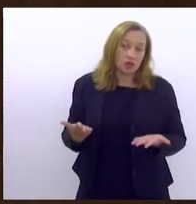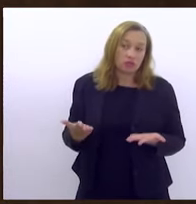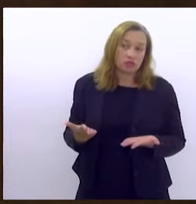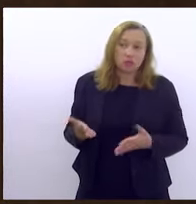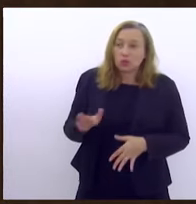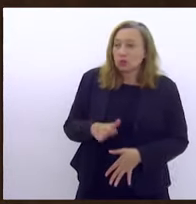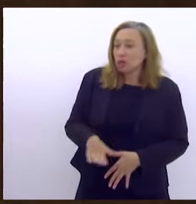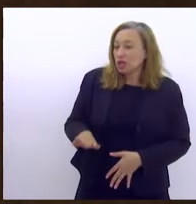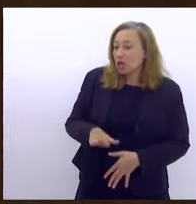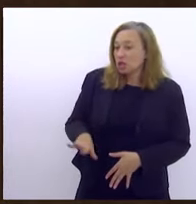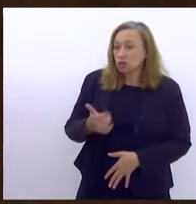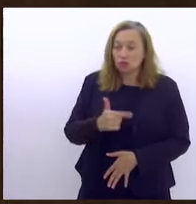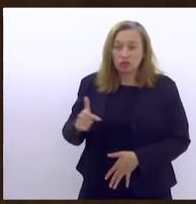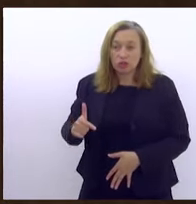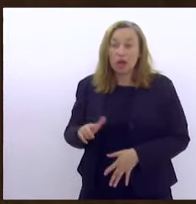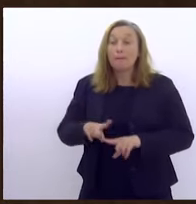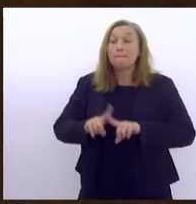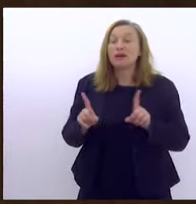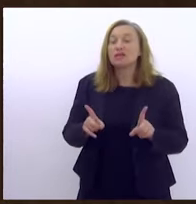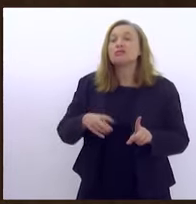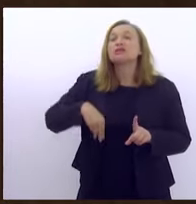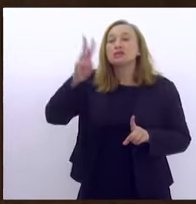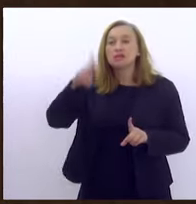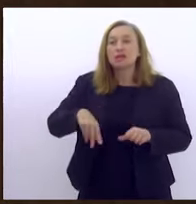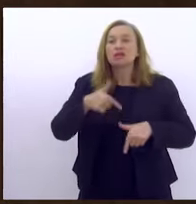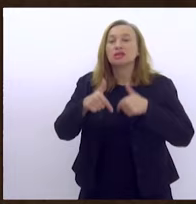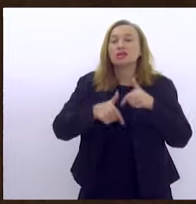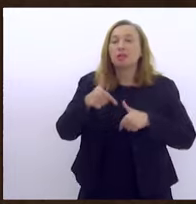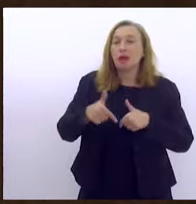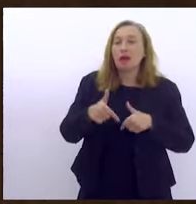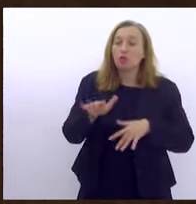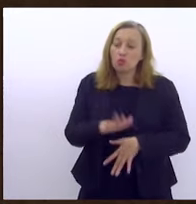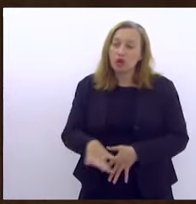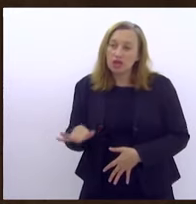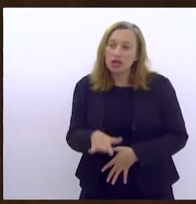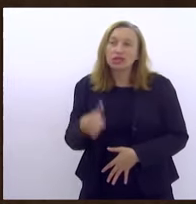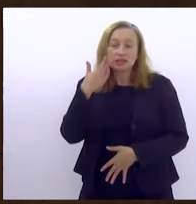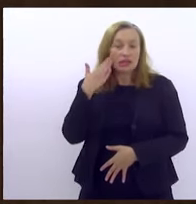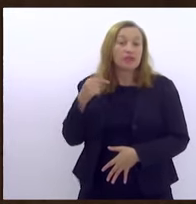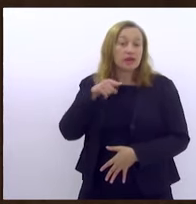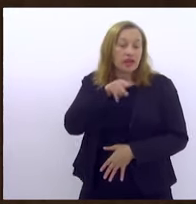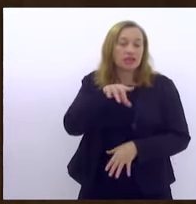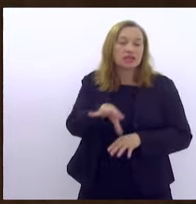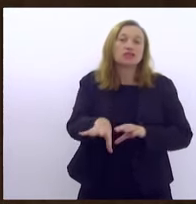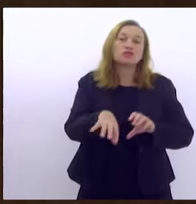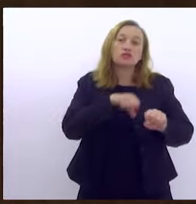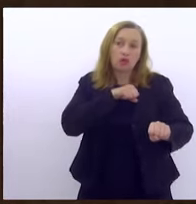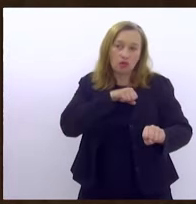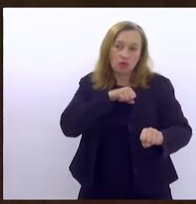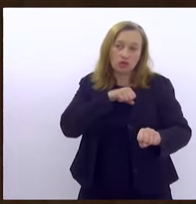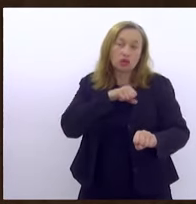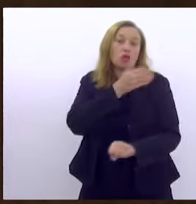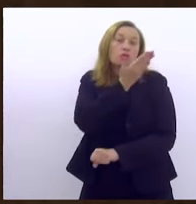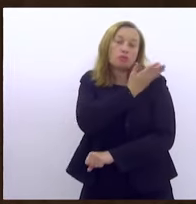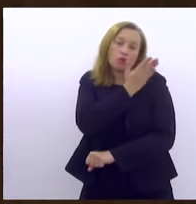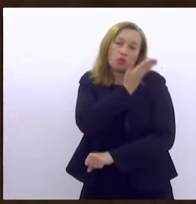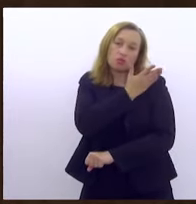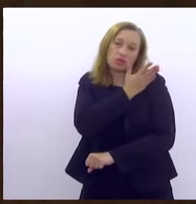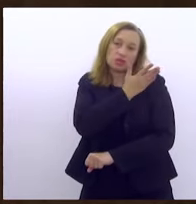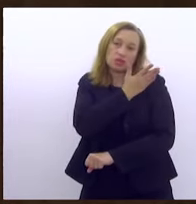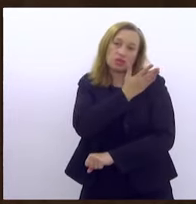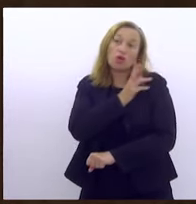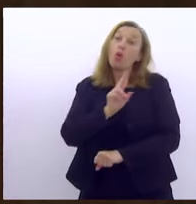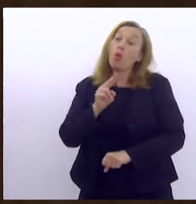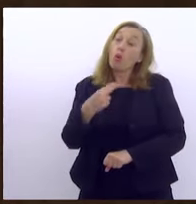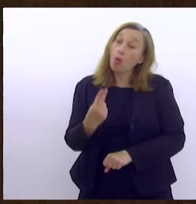adolescente. Né? Mas quem trabalha e dá aula para criança sabe que é ali que se forma os preconceitos ou é